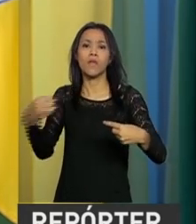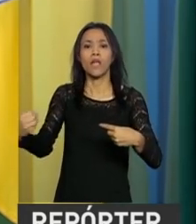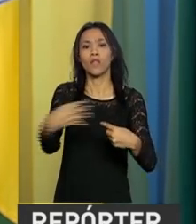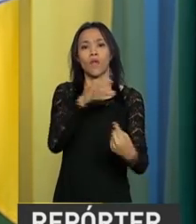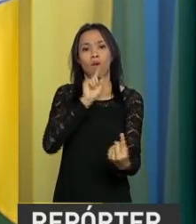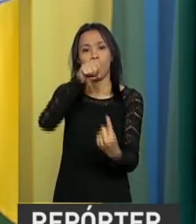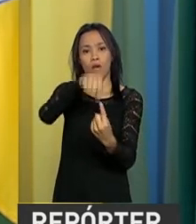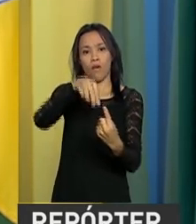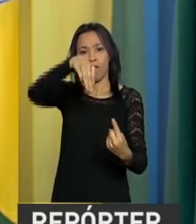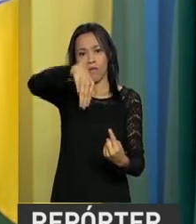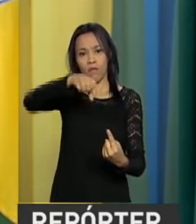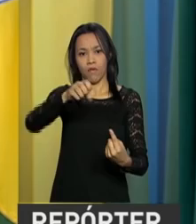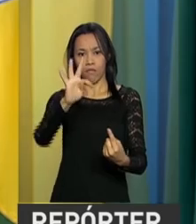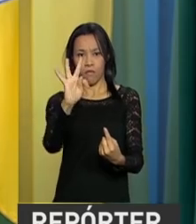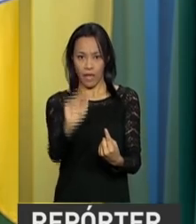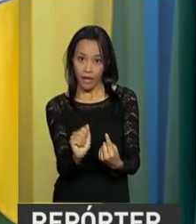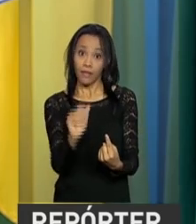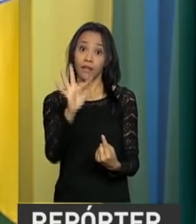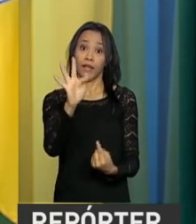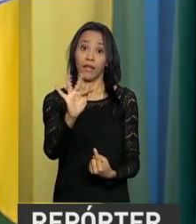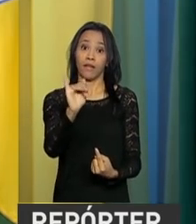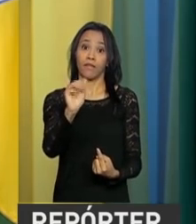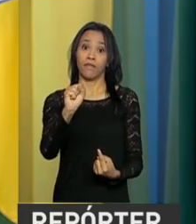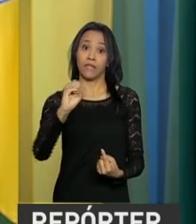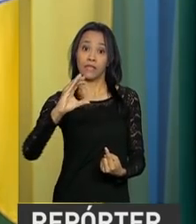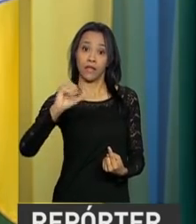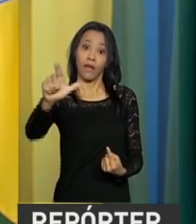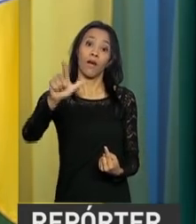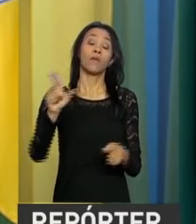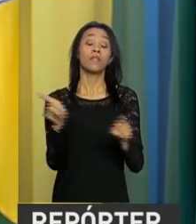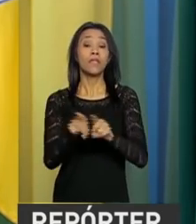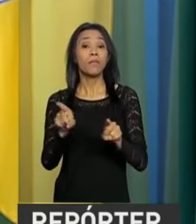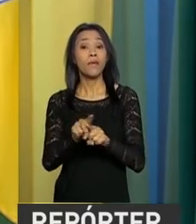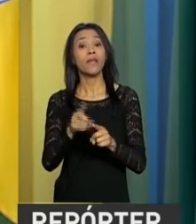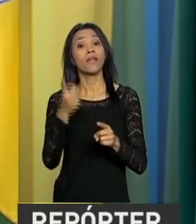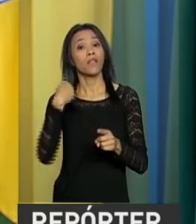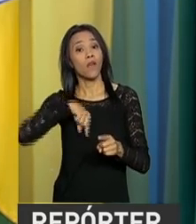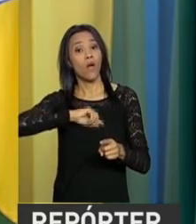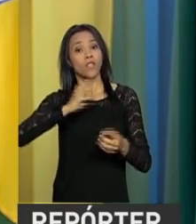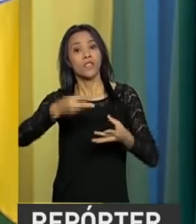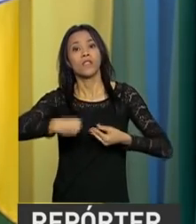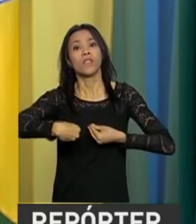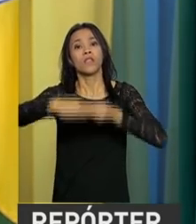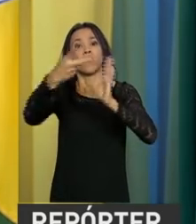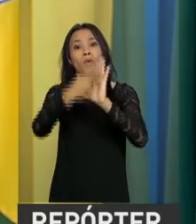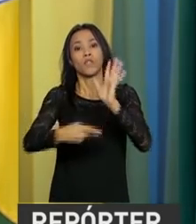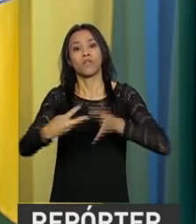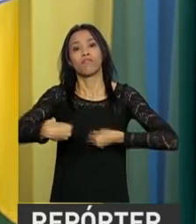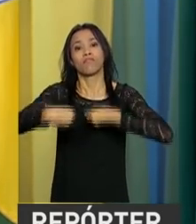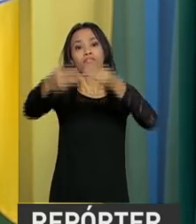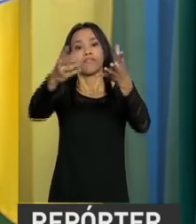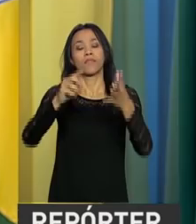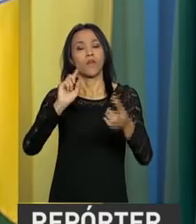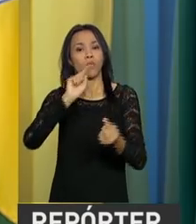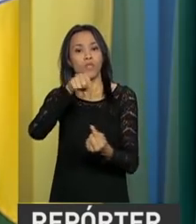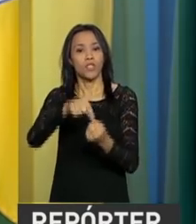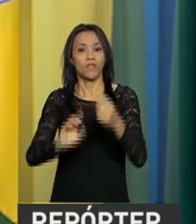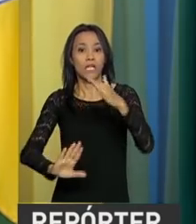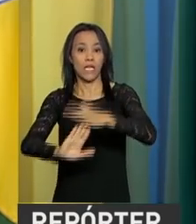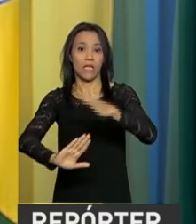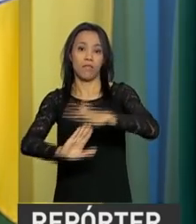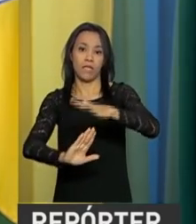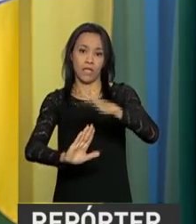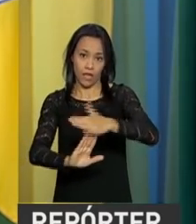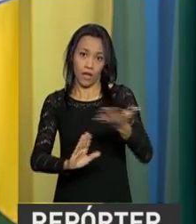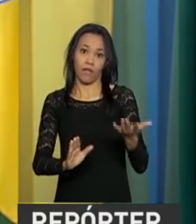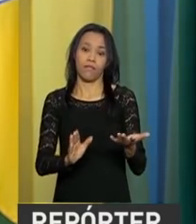fiscal. E estamos caminhando também ao Congresso projeto que limita despesas, estabelecendo